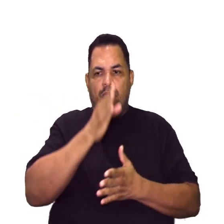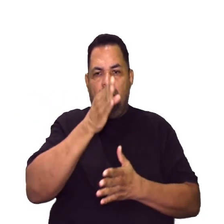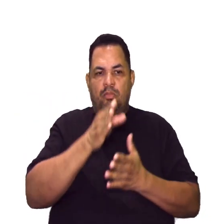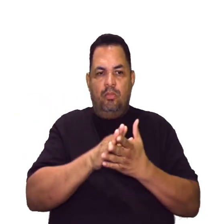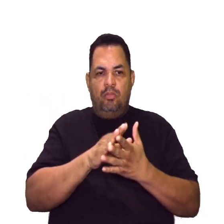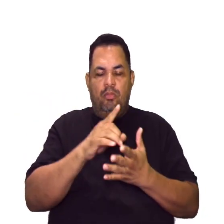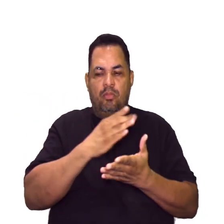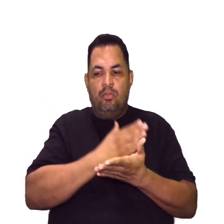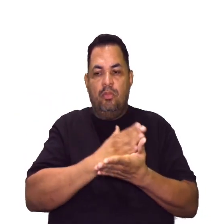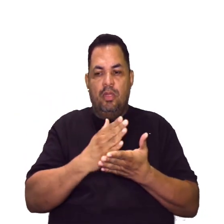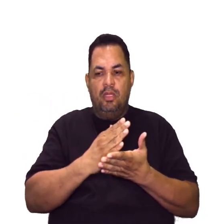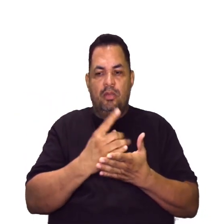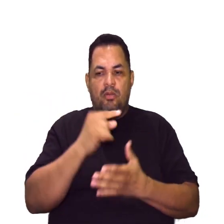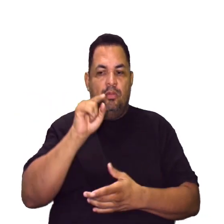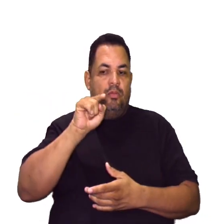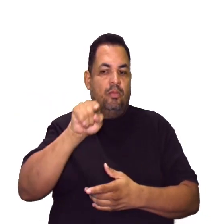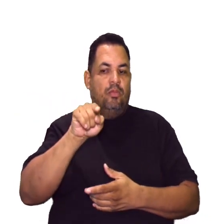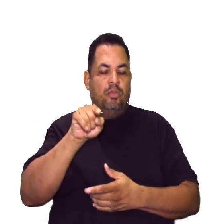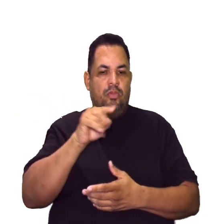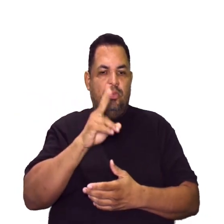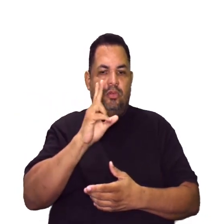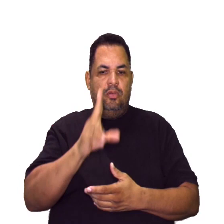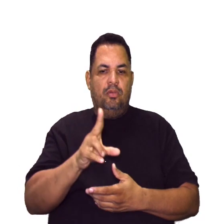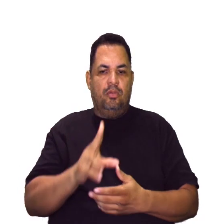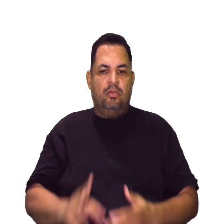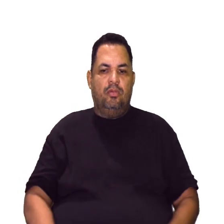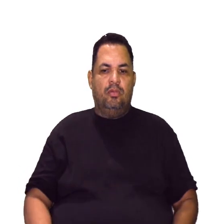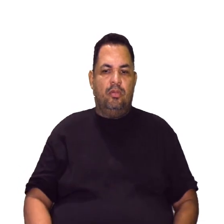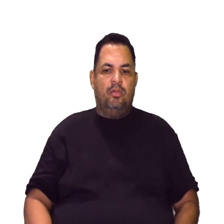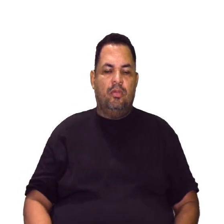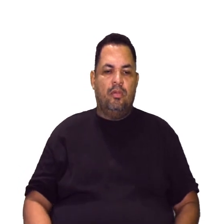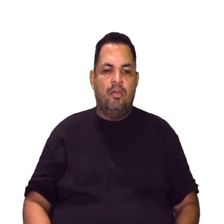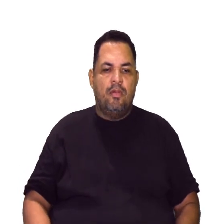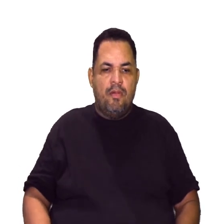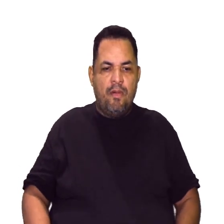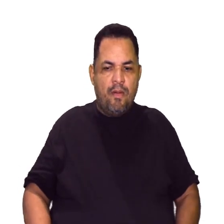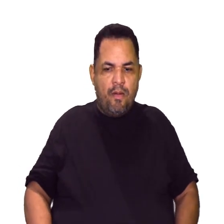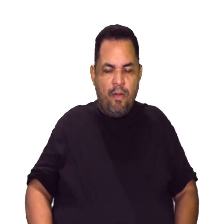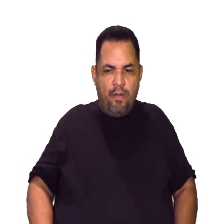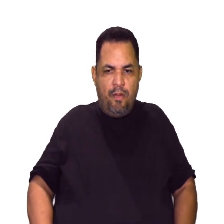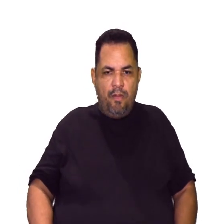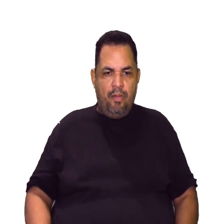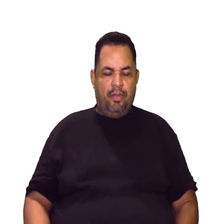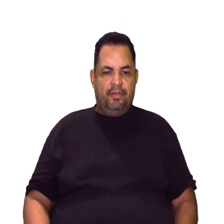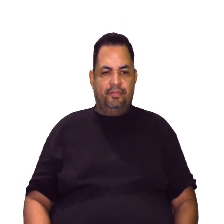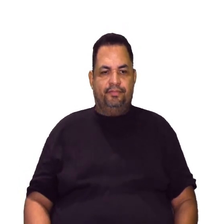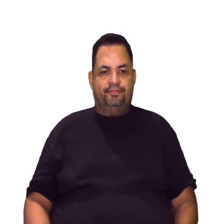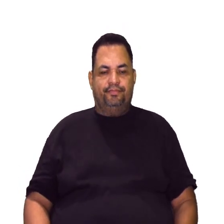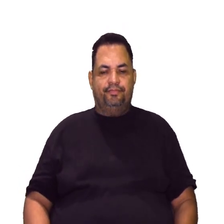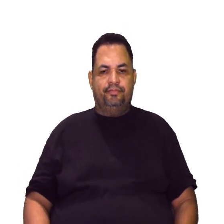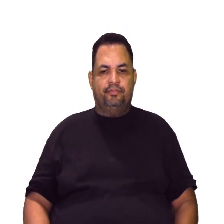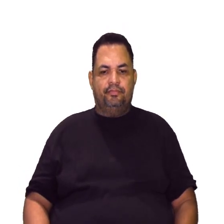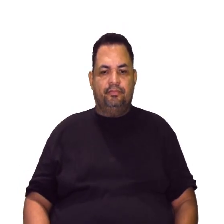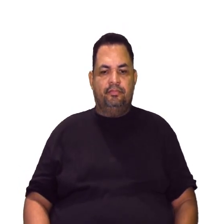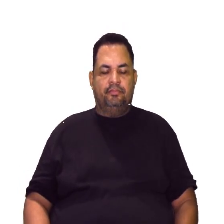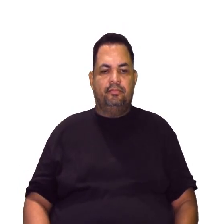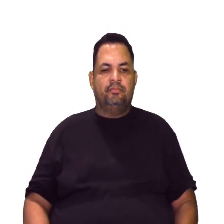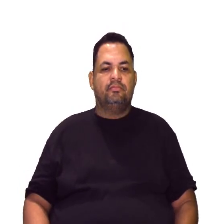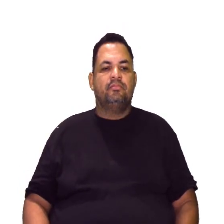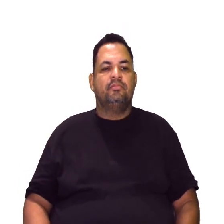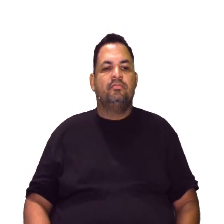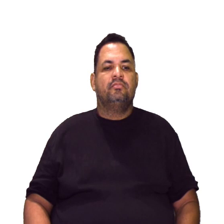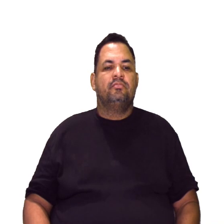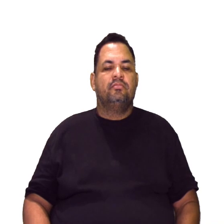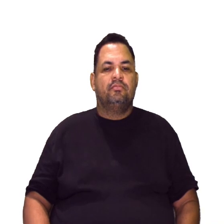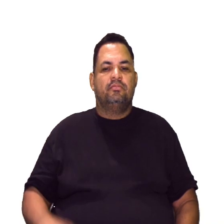que partem de um mesmo ponto. Olha, falamos de quem? Do metano. Então, existe o